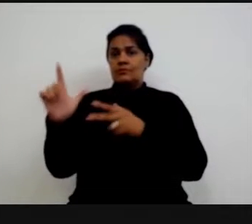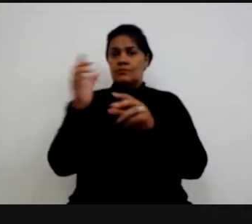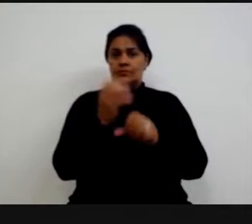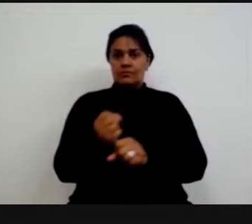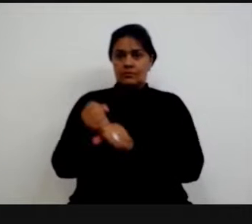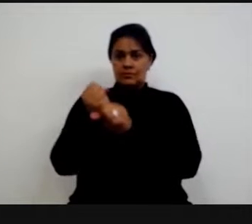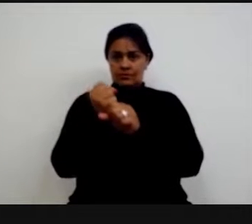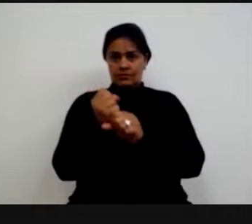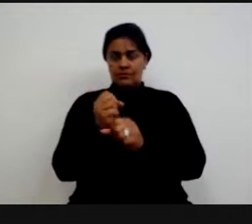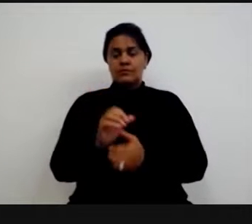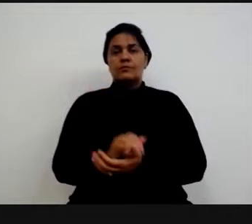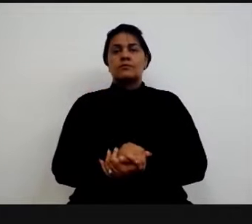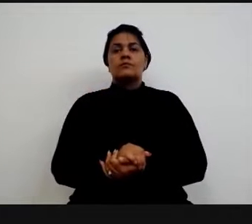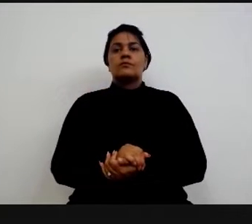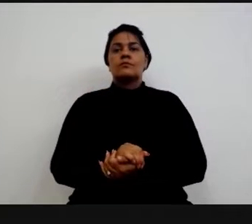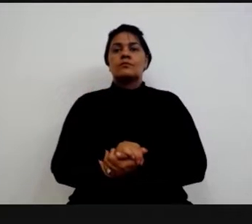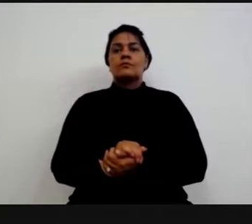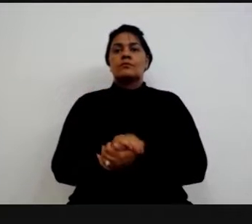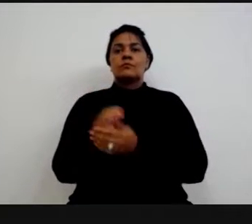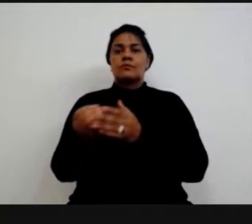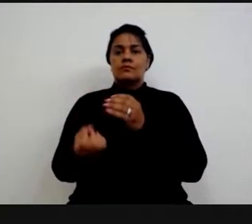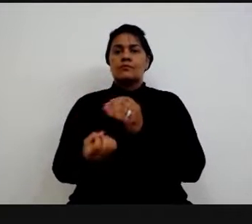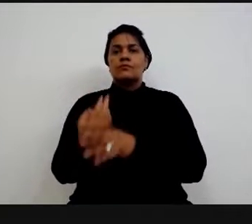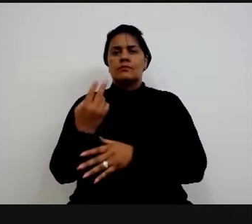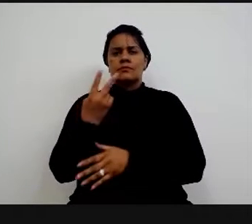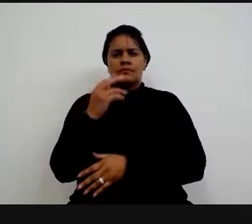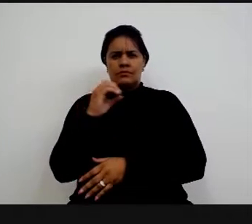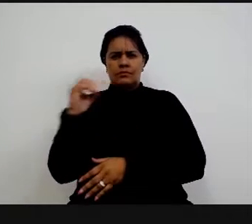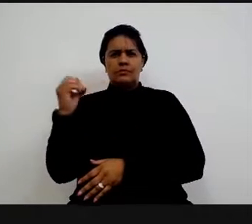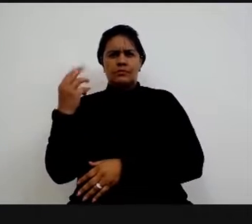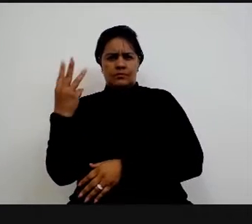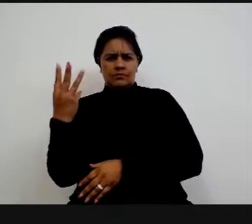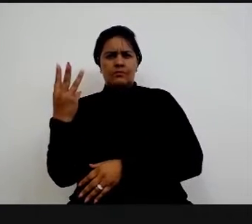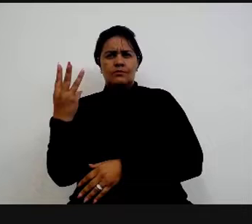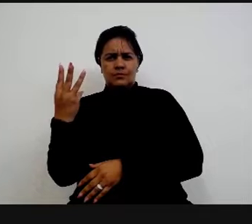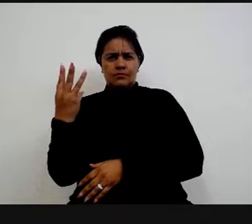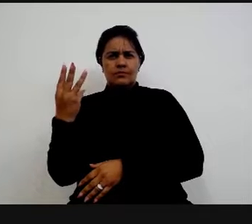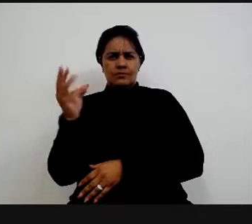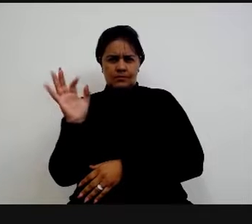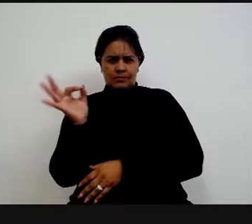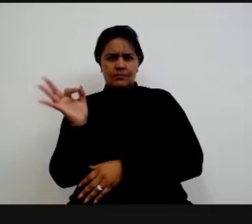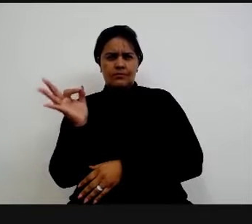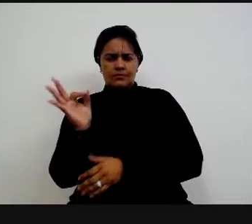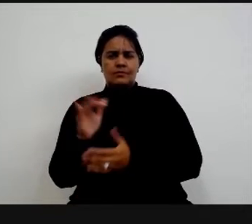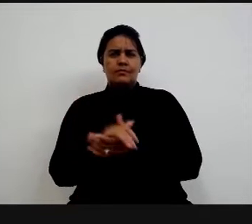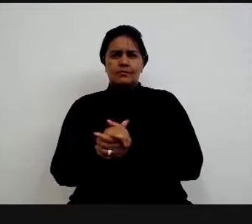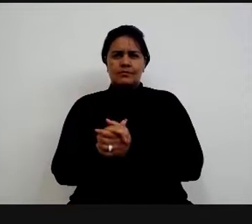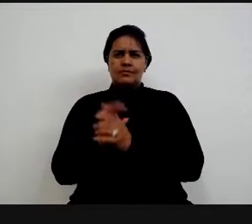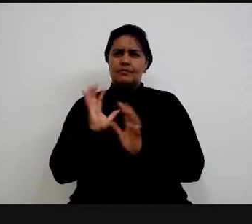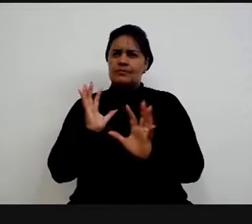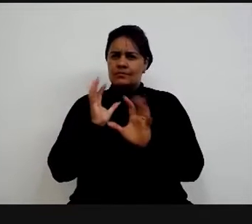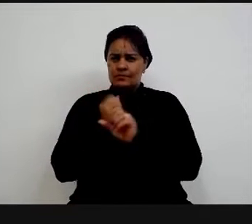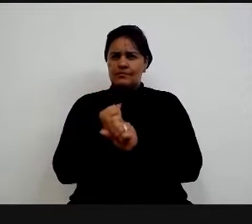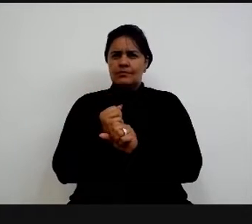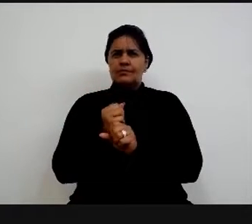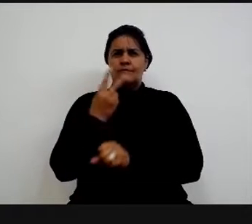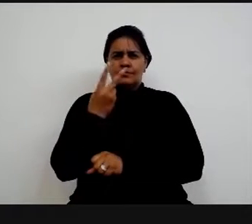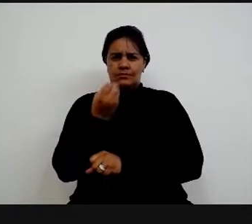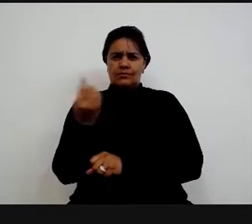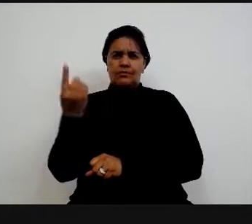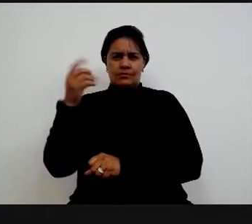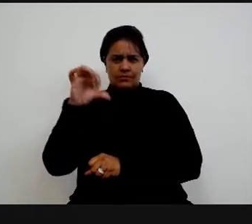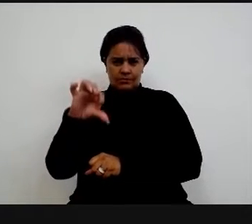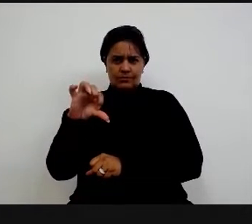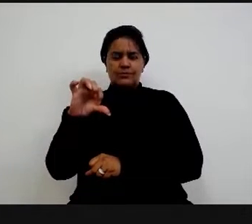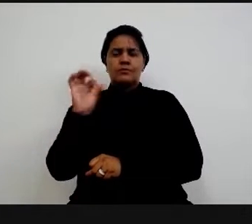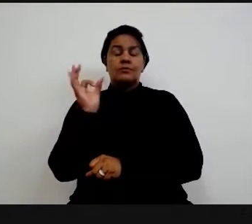ABEL. Foi criada em 2003, é isso, Florian? 2003, então 19 anos aí já de estrada,